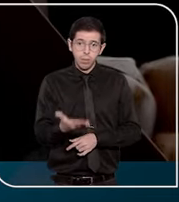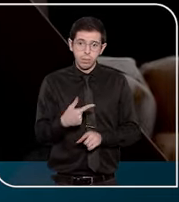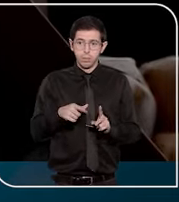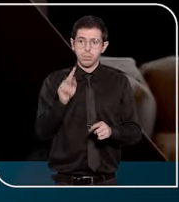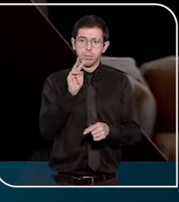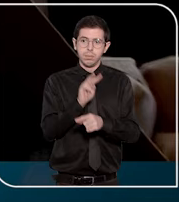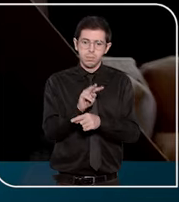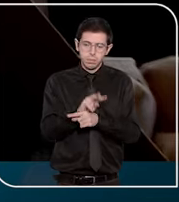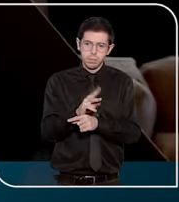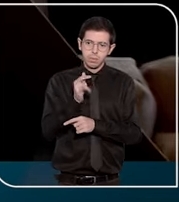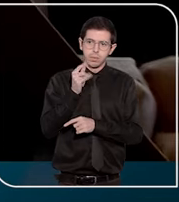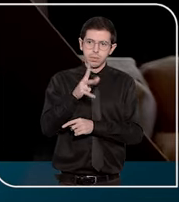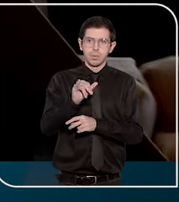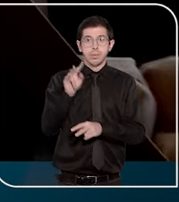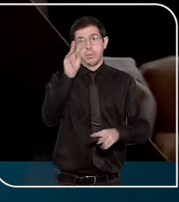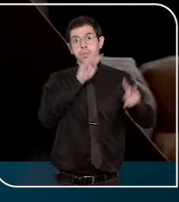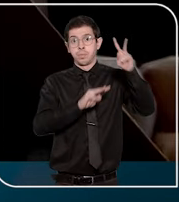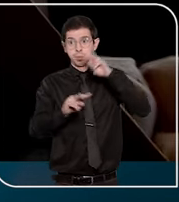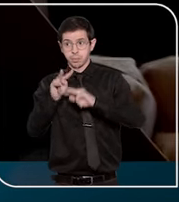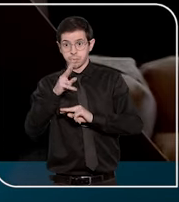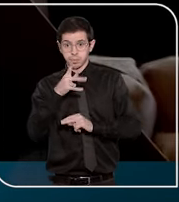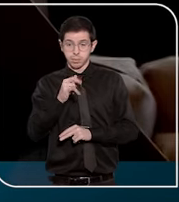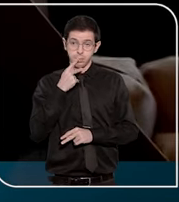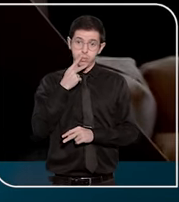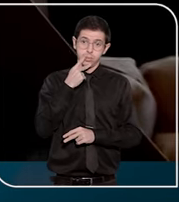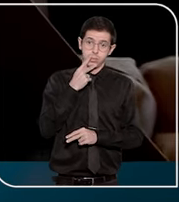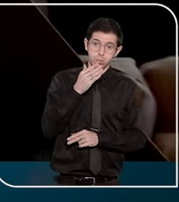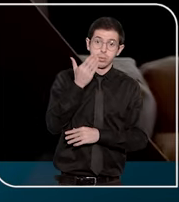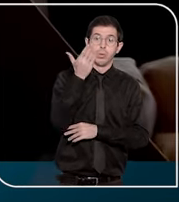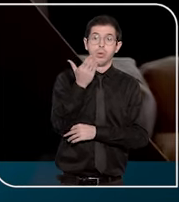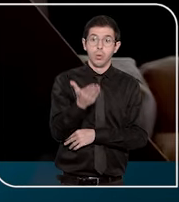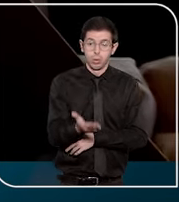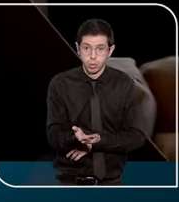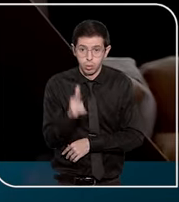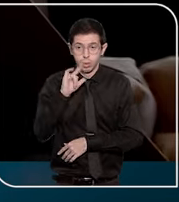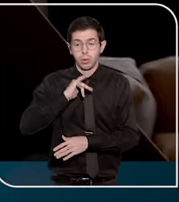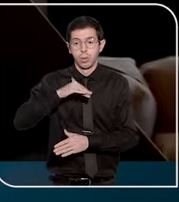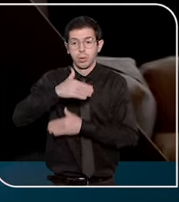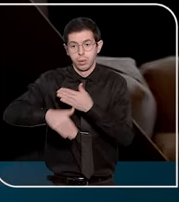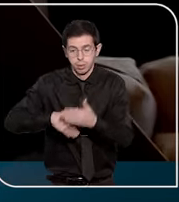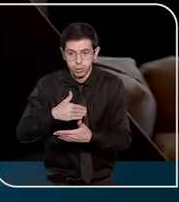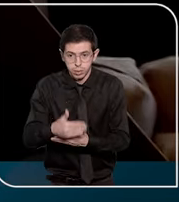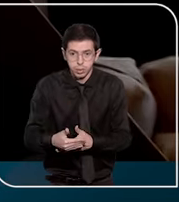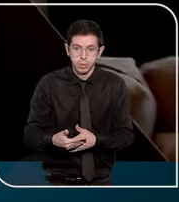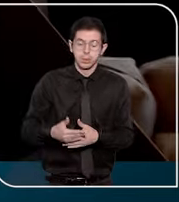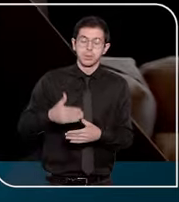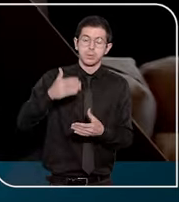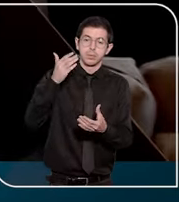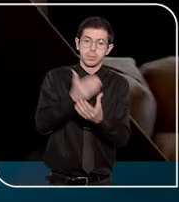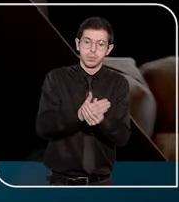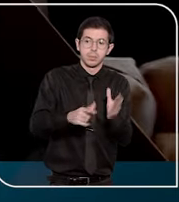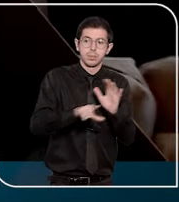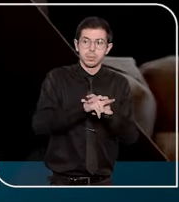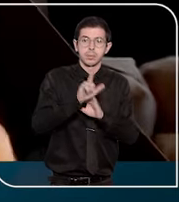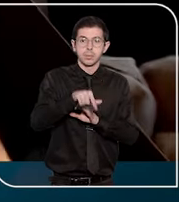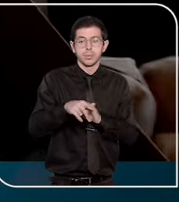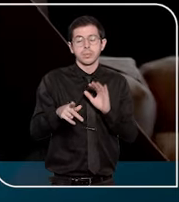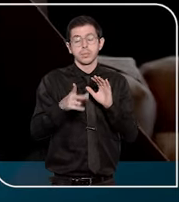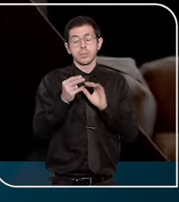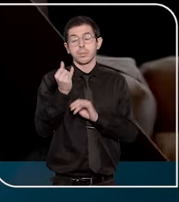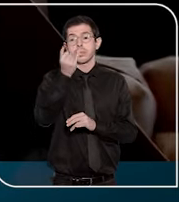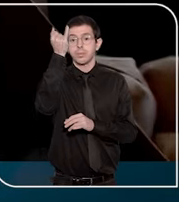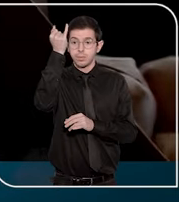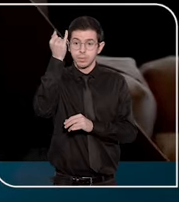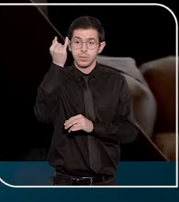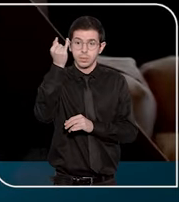Vão ficar com os olhos arregalados e vão dizer assim: nossa, o devido processo legal é uma coisa muito importante. É mesmo. É muito importante,